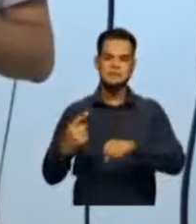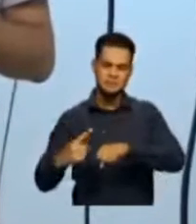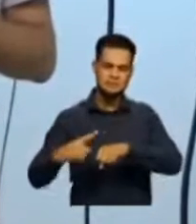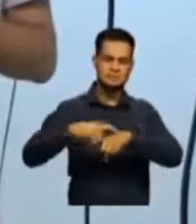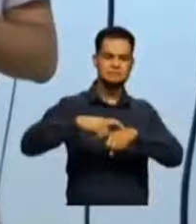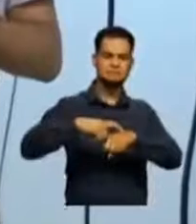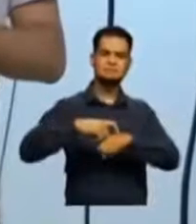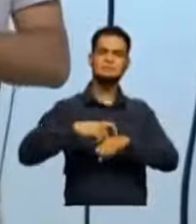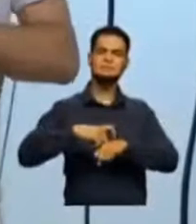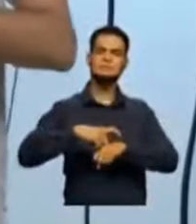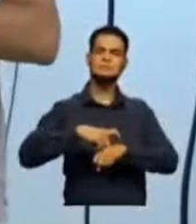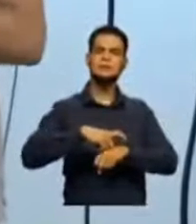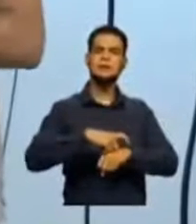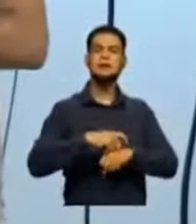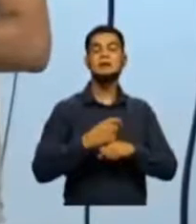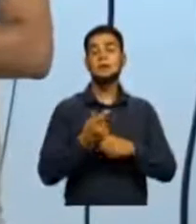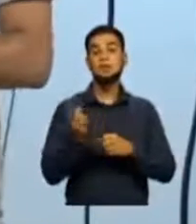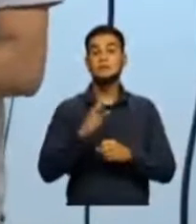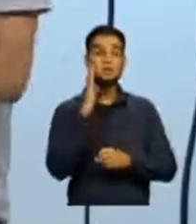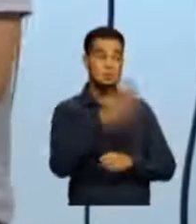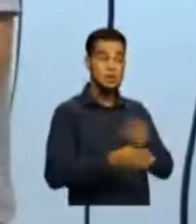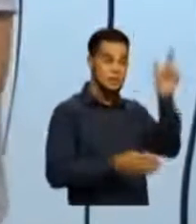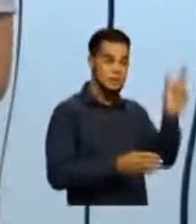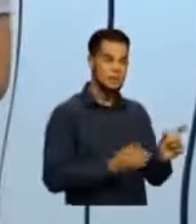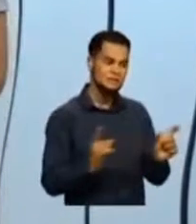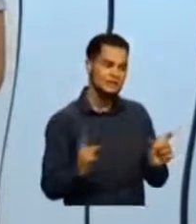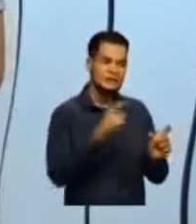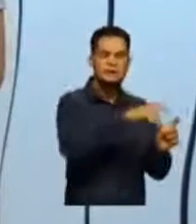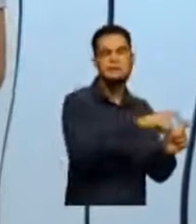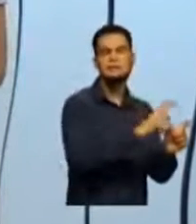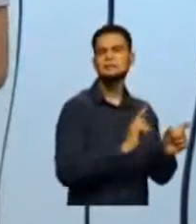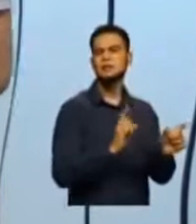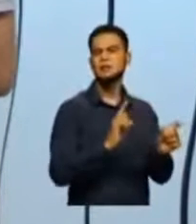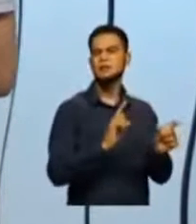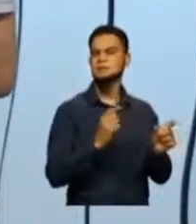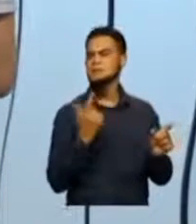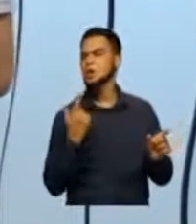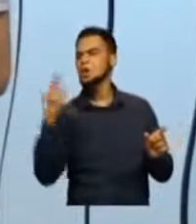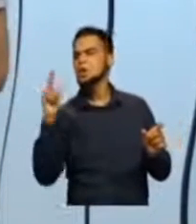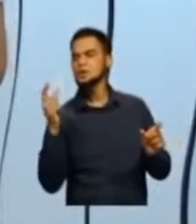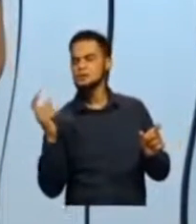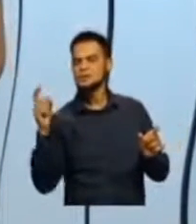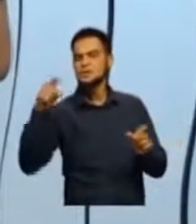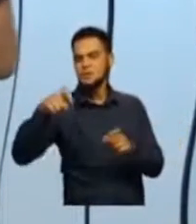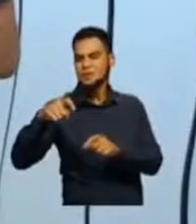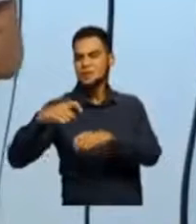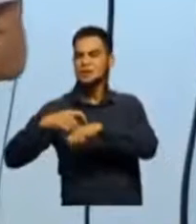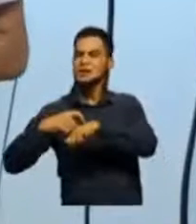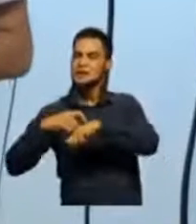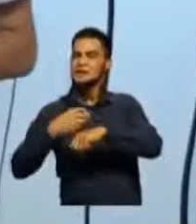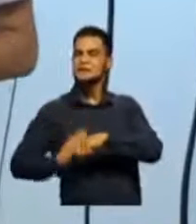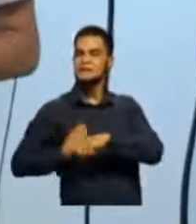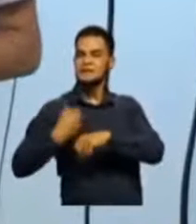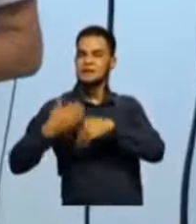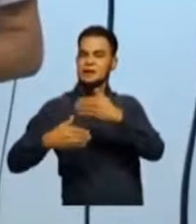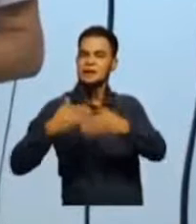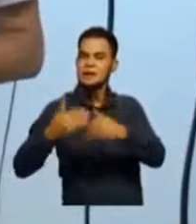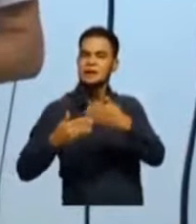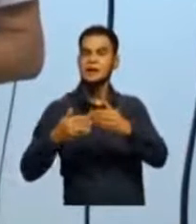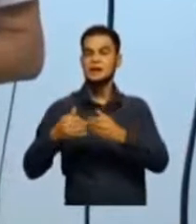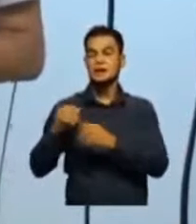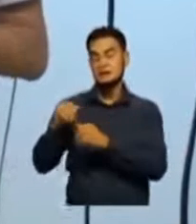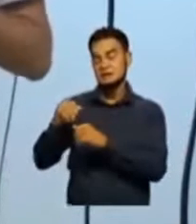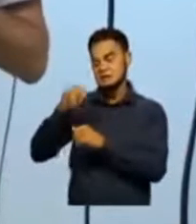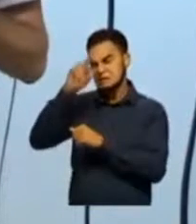caso é o homem. Ele precisa de um outro hospedeiro. E ele vai ter o vetor dele, vão ser os insetos